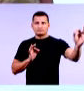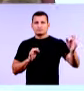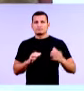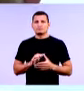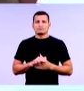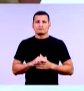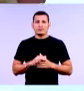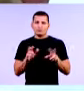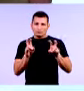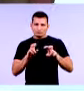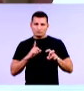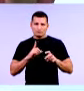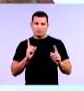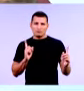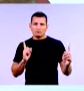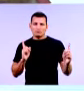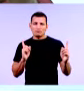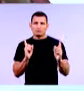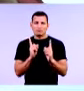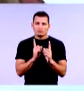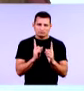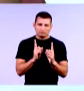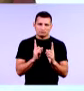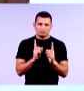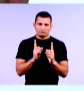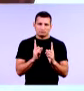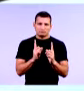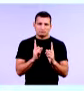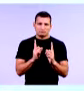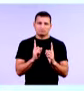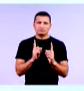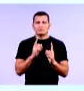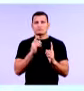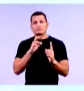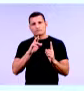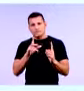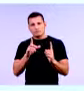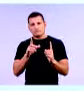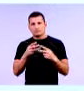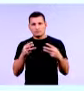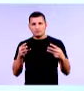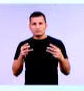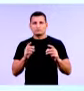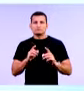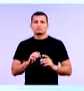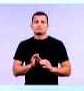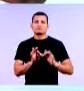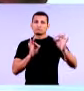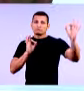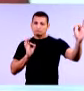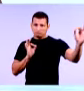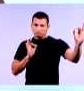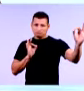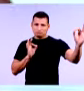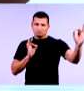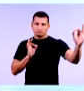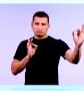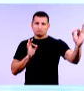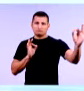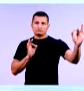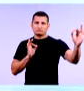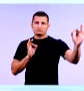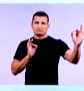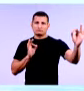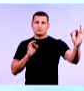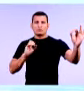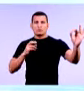um perto do outro, é um tipo de rede. Se estão um pouco mais afastados, num prédio, ou então no andar, é um outro tipo. Se estão no